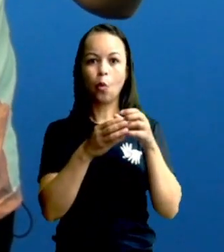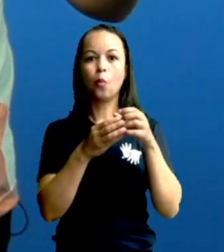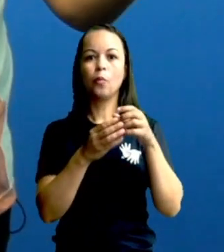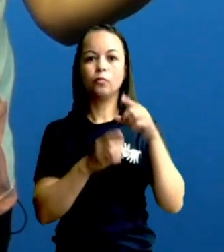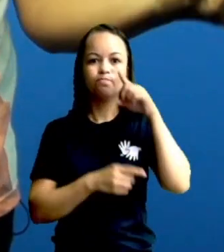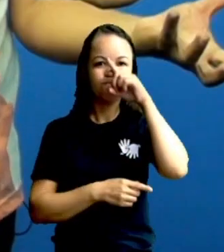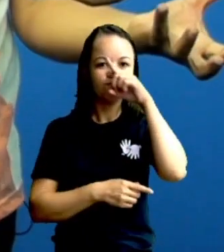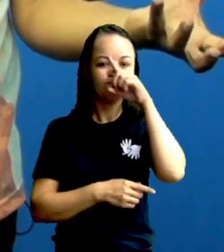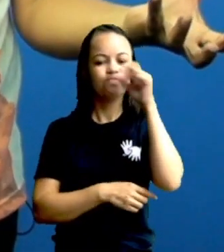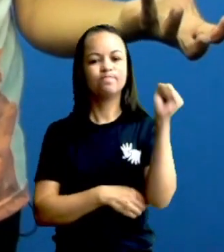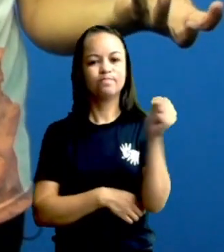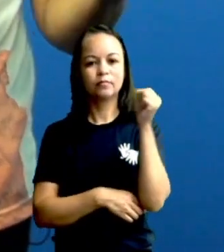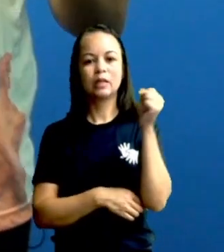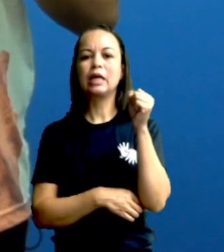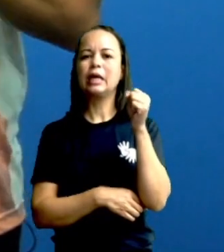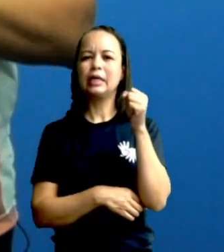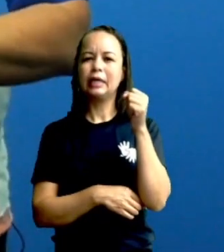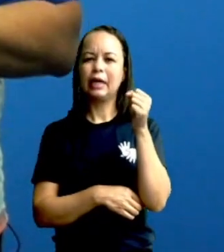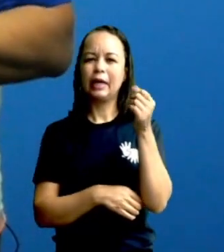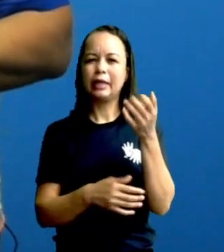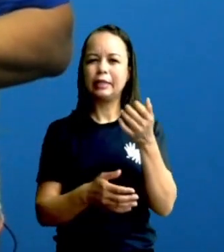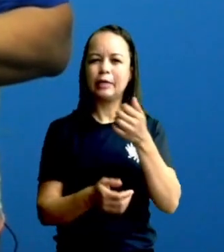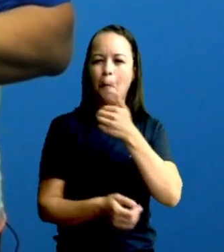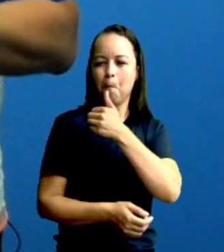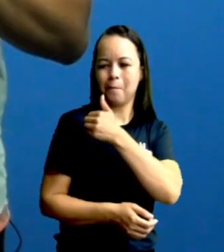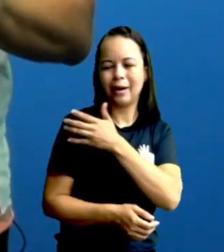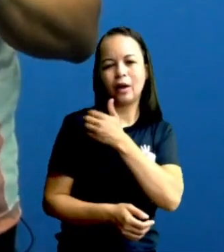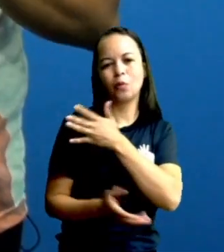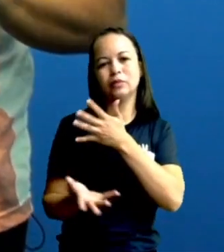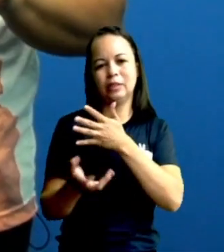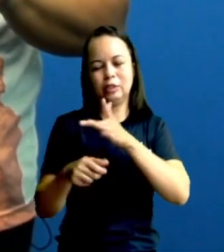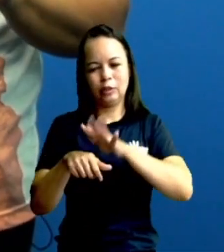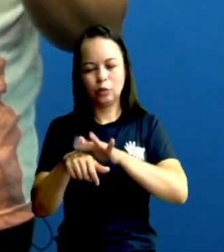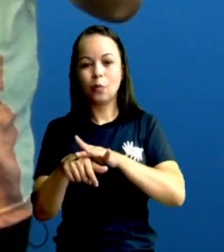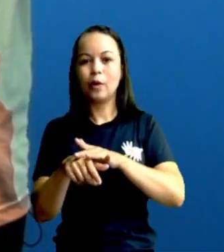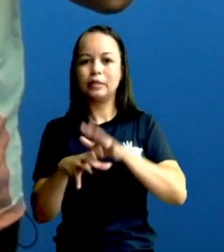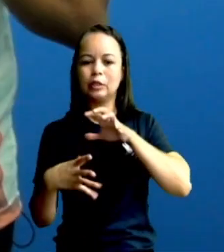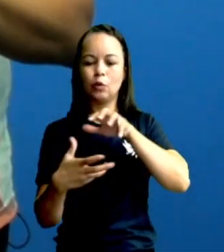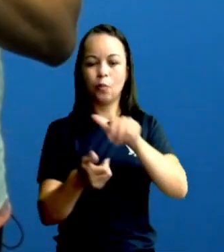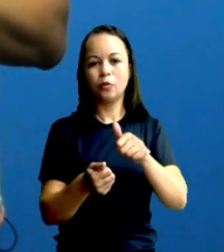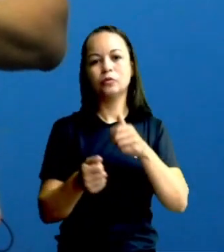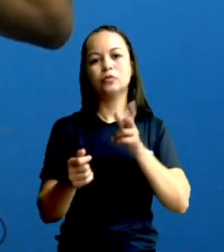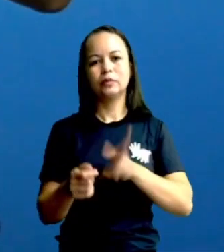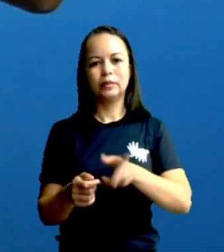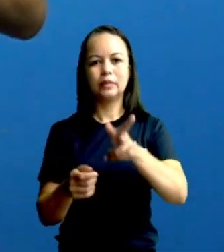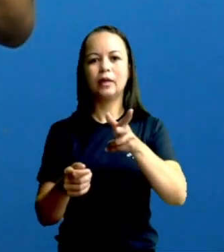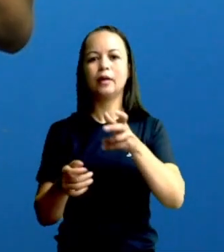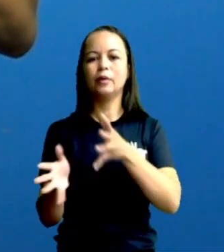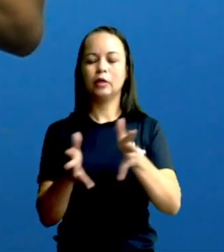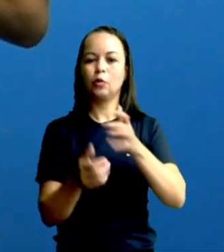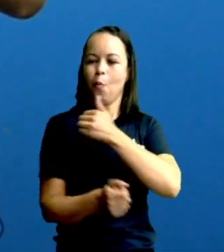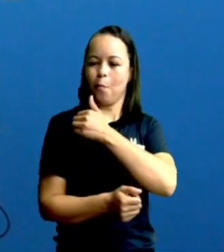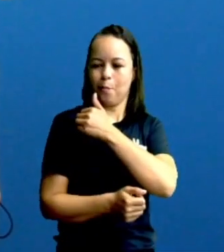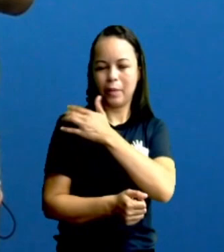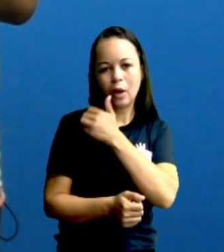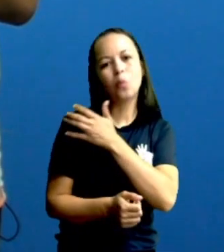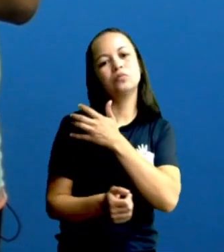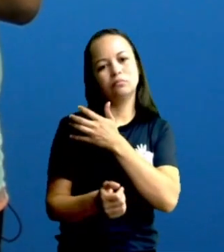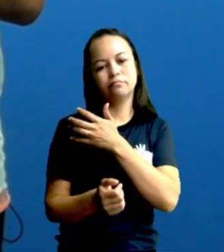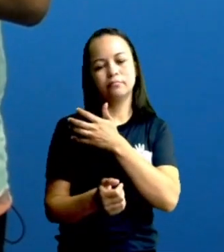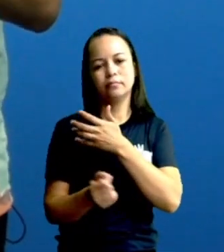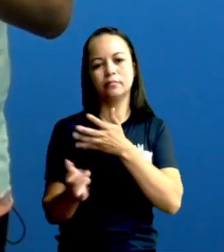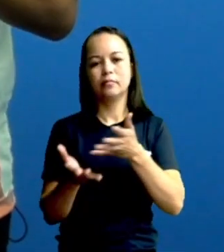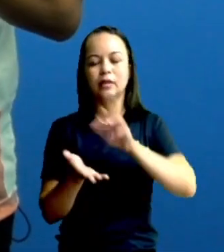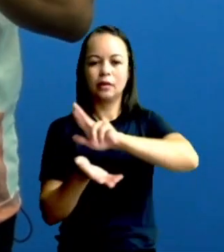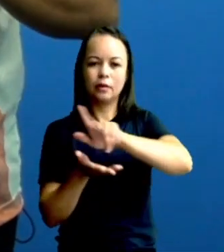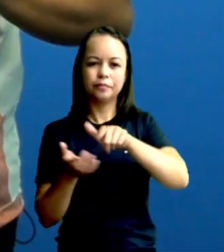e preconceituosa. Porque uma das piores doenças, gente, do mundo, pode ter certeza, continua sendo o preconceito. E muitas